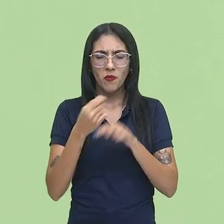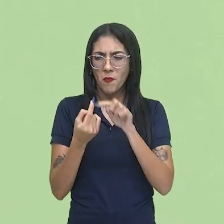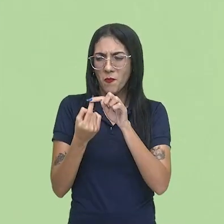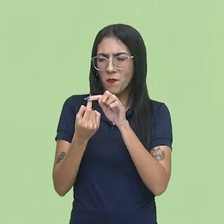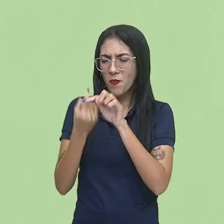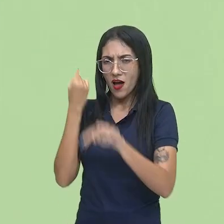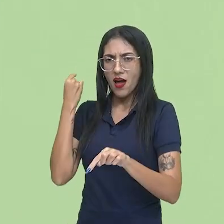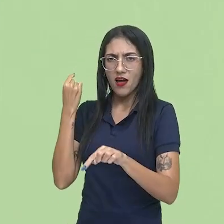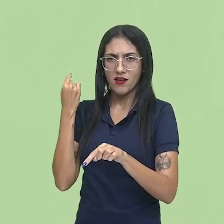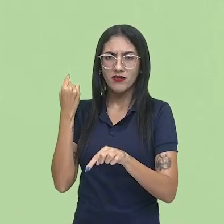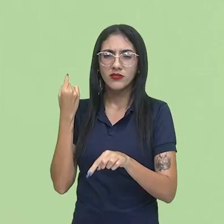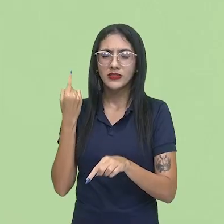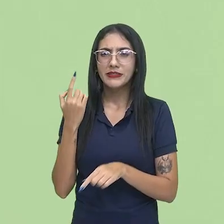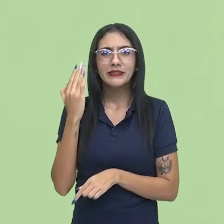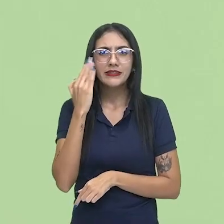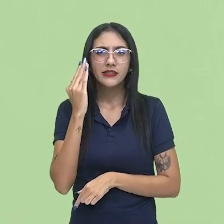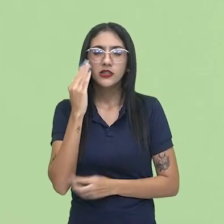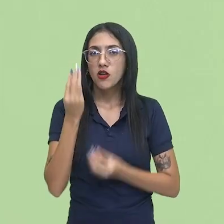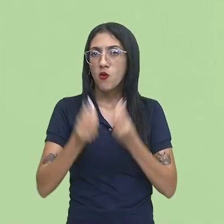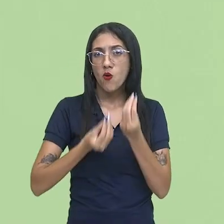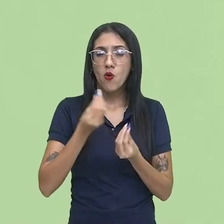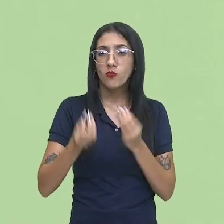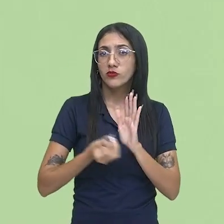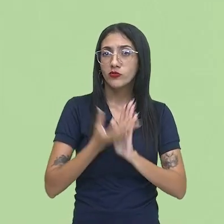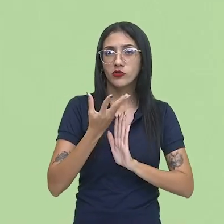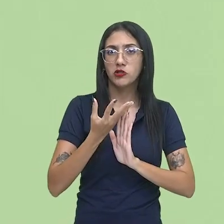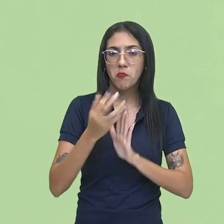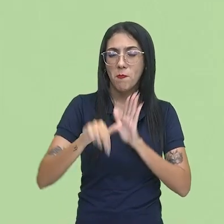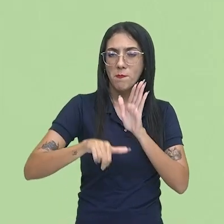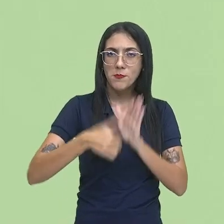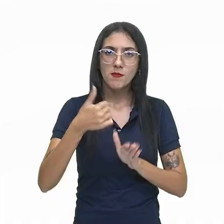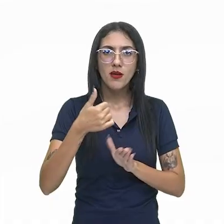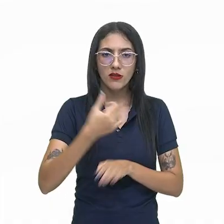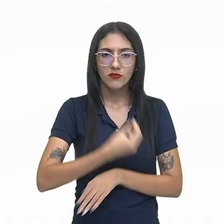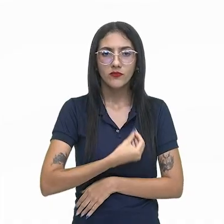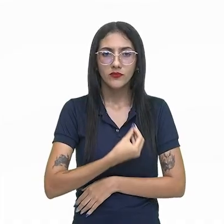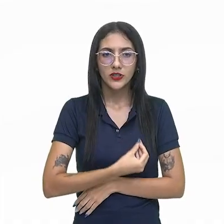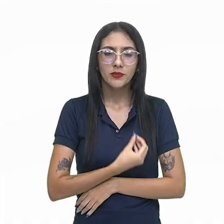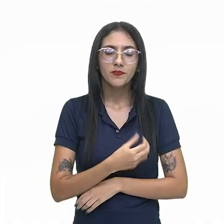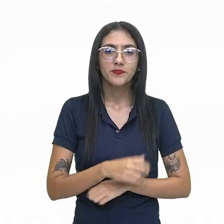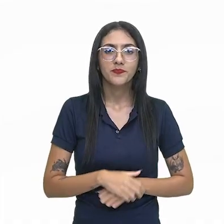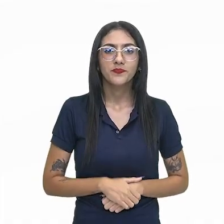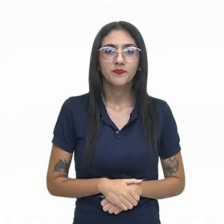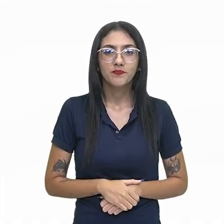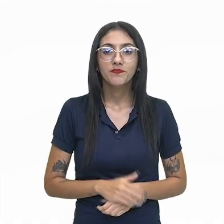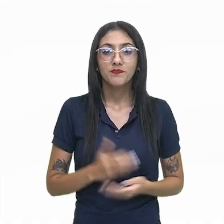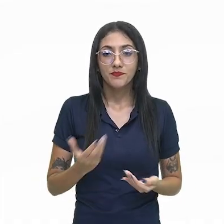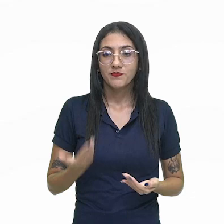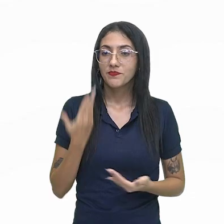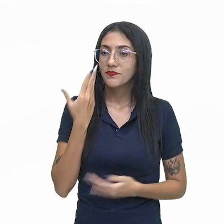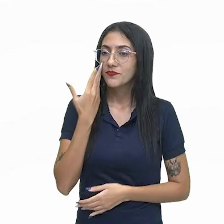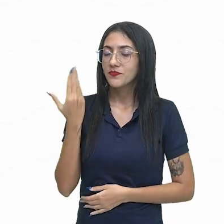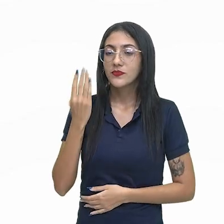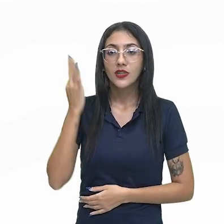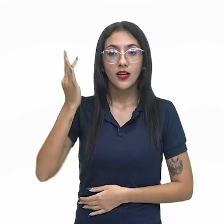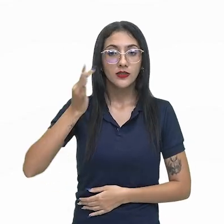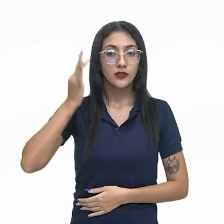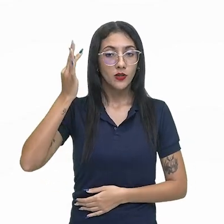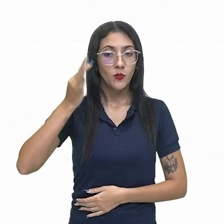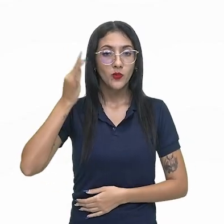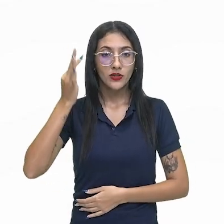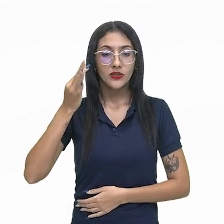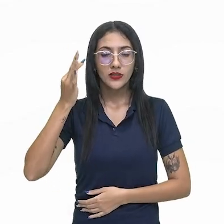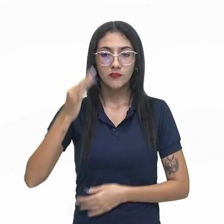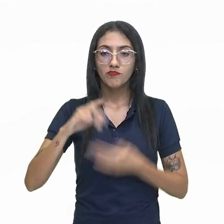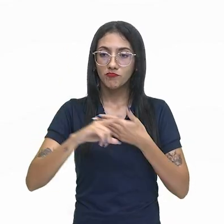entender como é que se formou o primeiro ser vivo. Então, nós temos aí as teorias de Oparin e